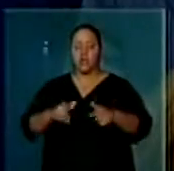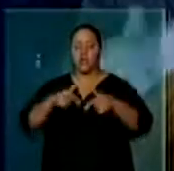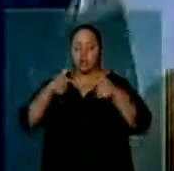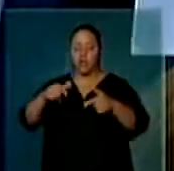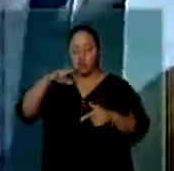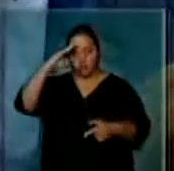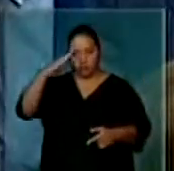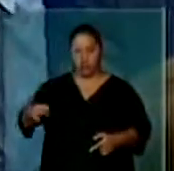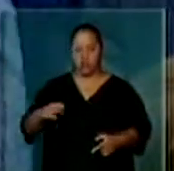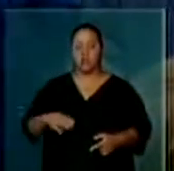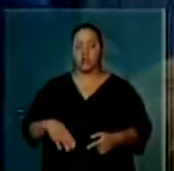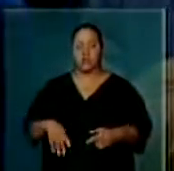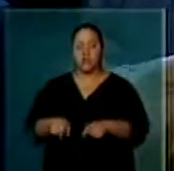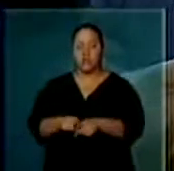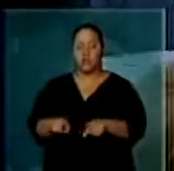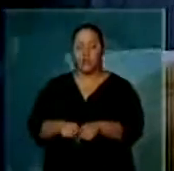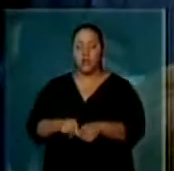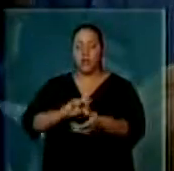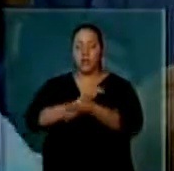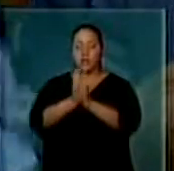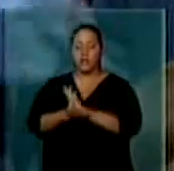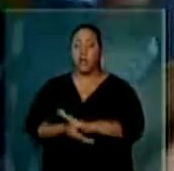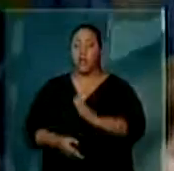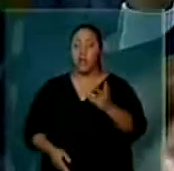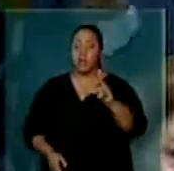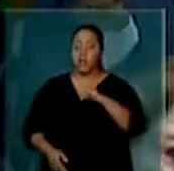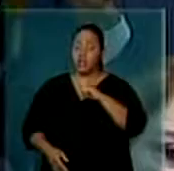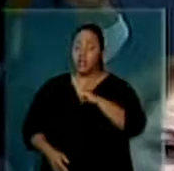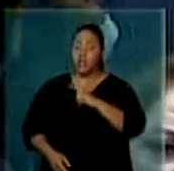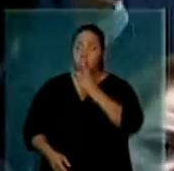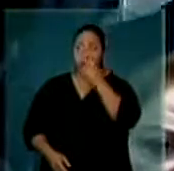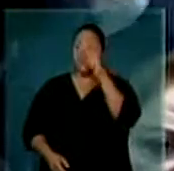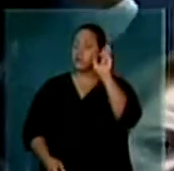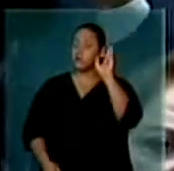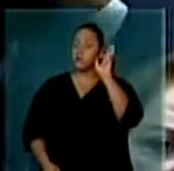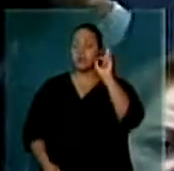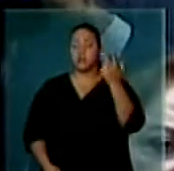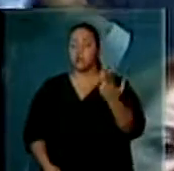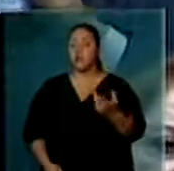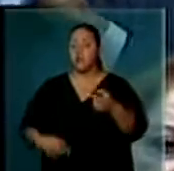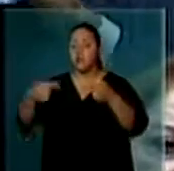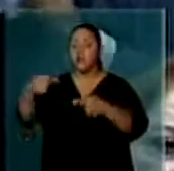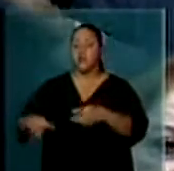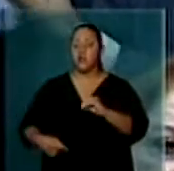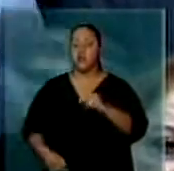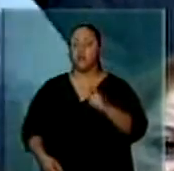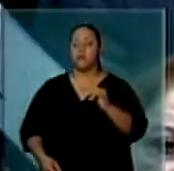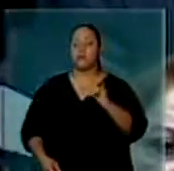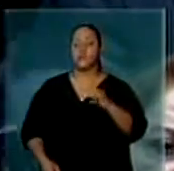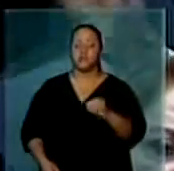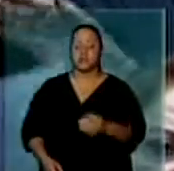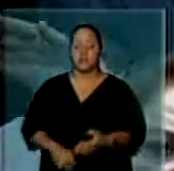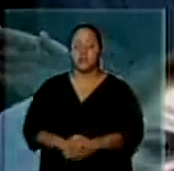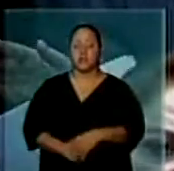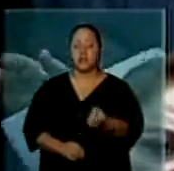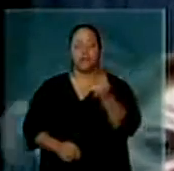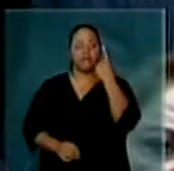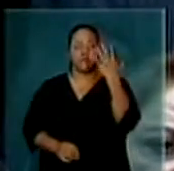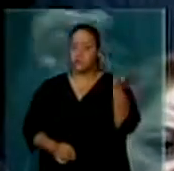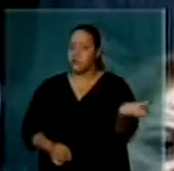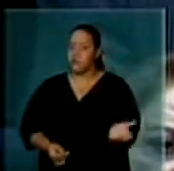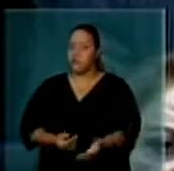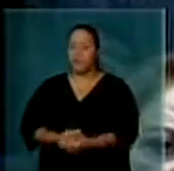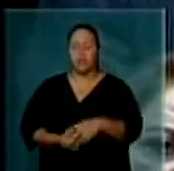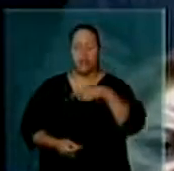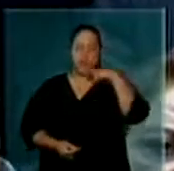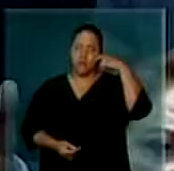militar, a tortura aqui, esteja no comando da oposição a esse negócio. É impressionante. É